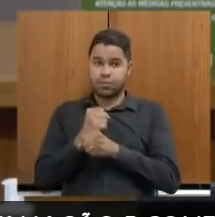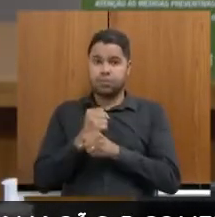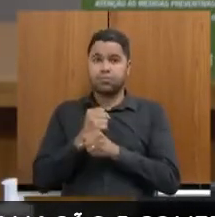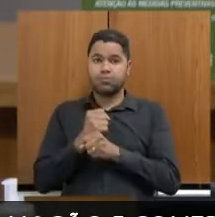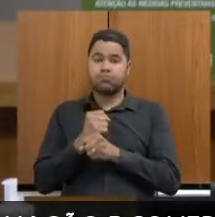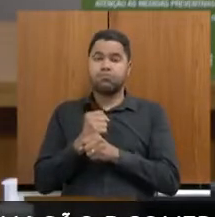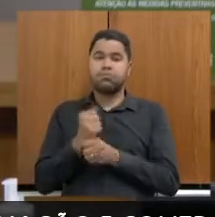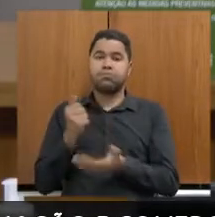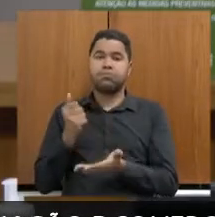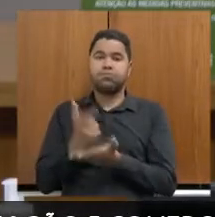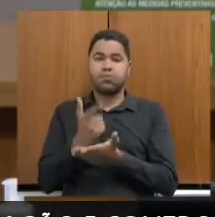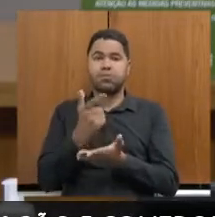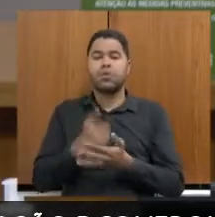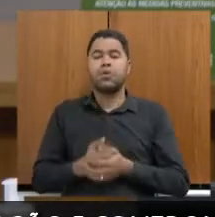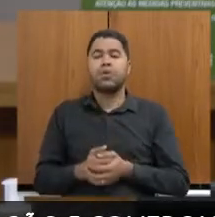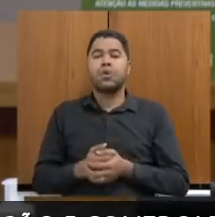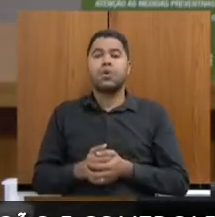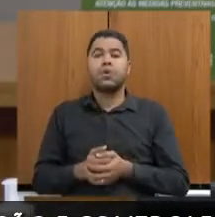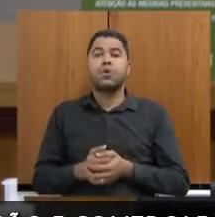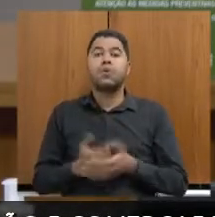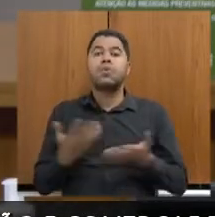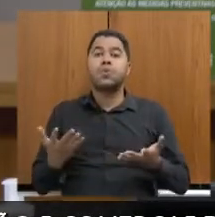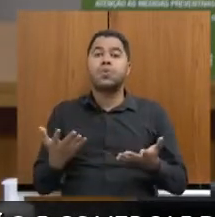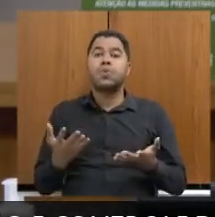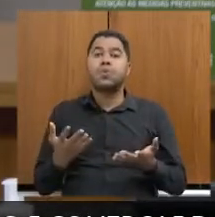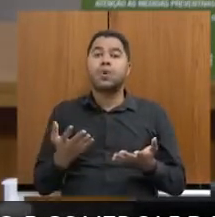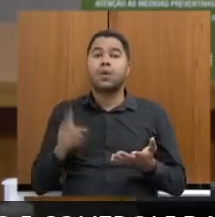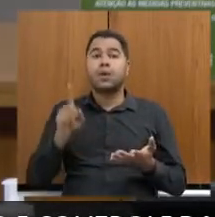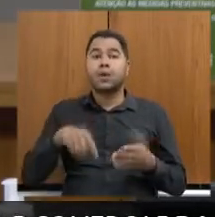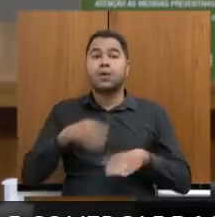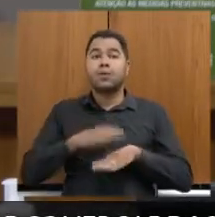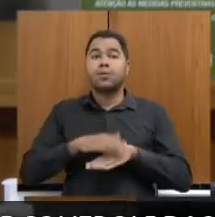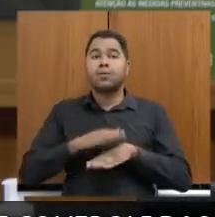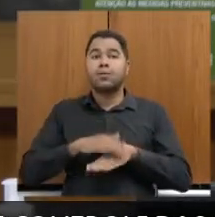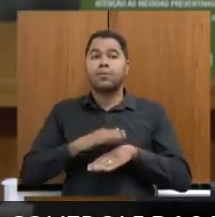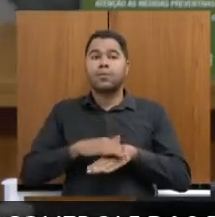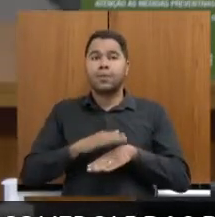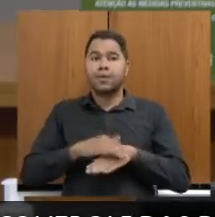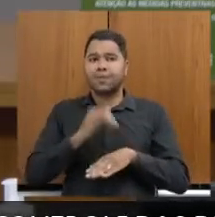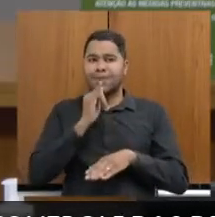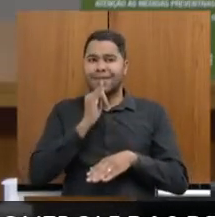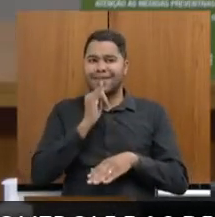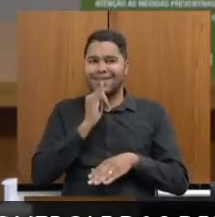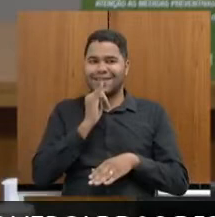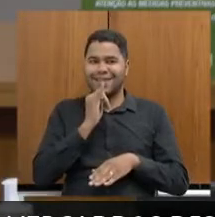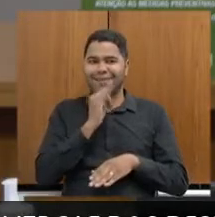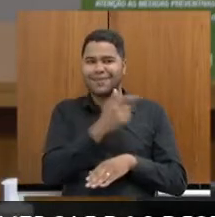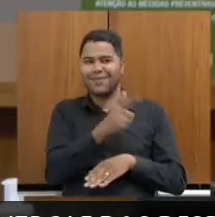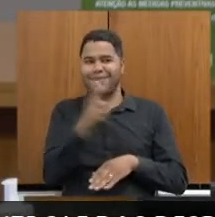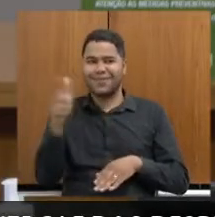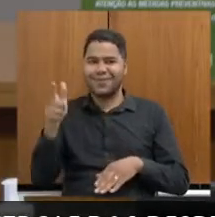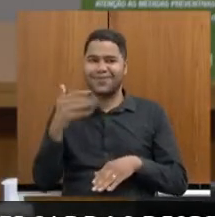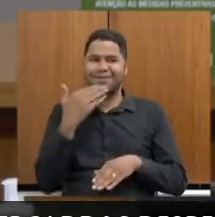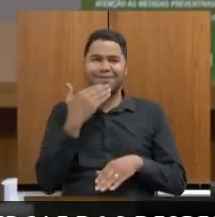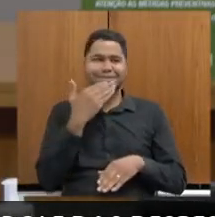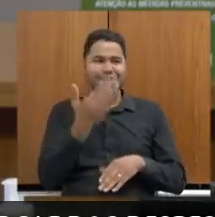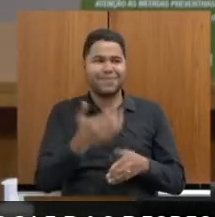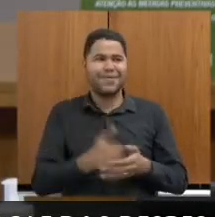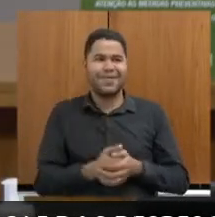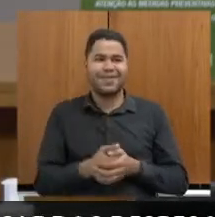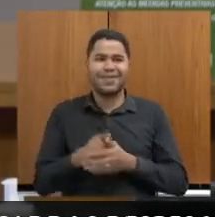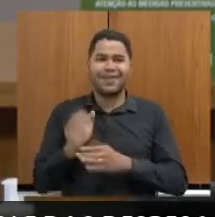esse avião precisa entender em ele que faz o transporte de pacientes a longa distância de outros estados eles pedem para a gente